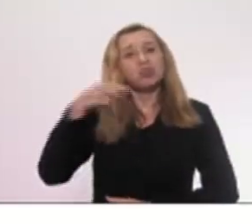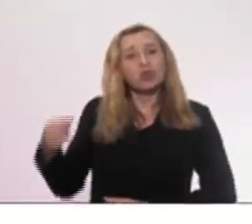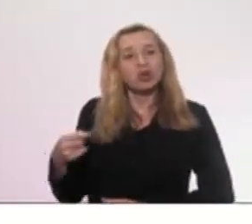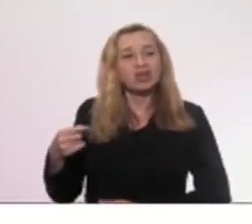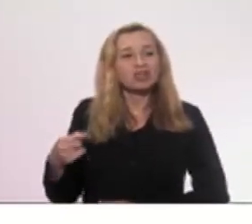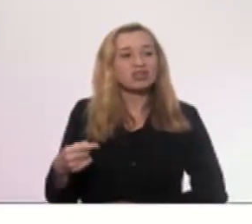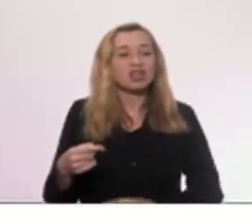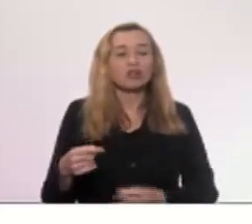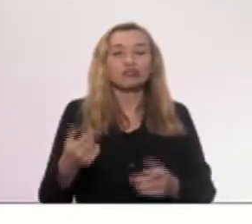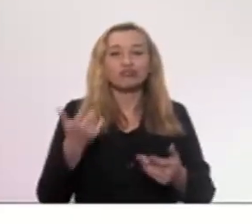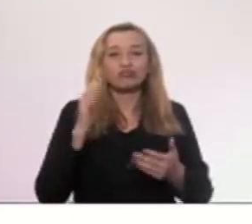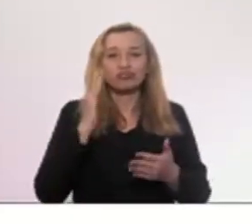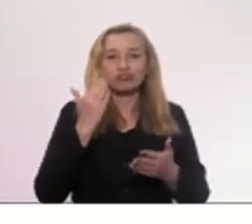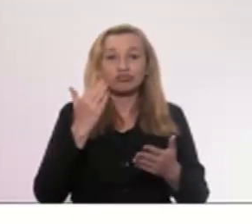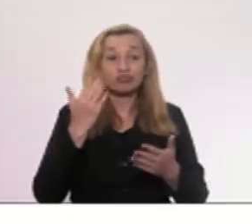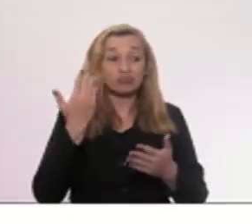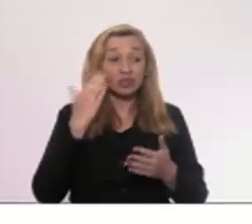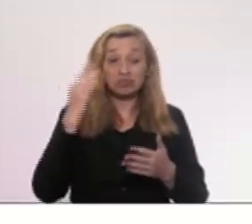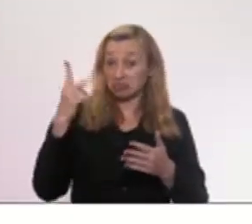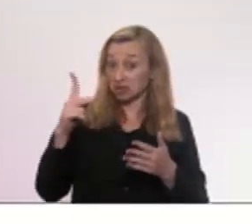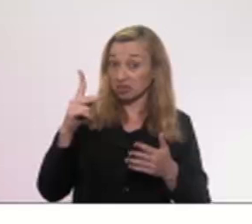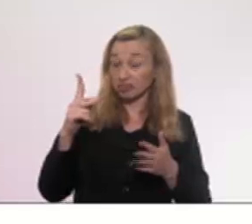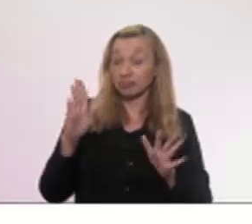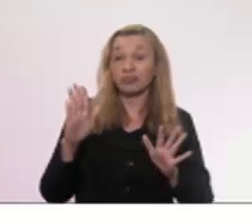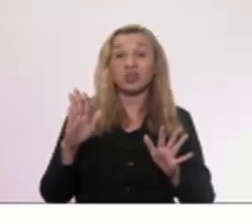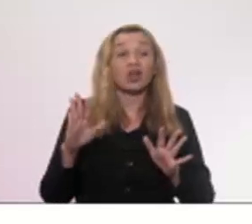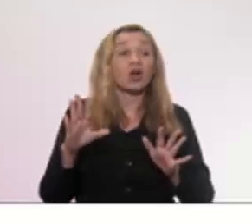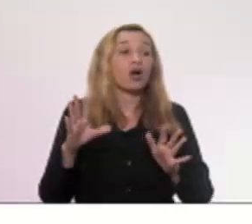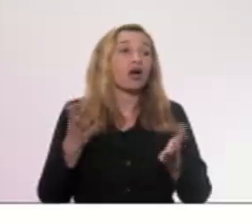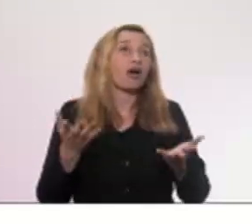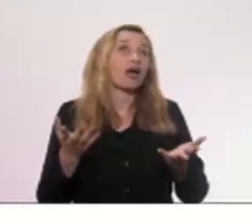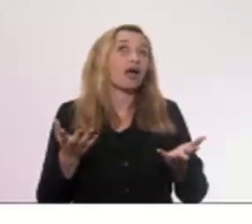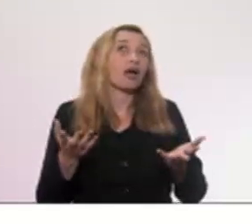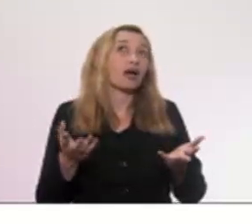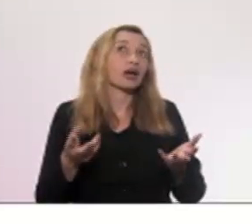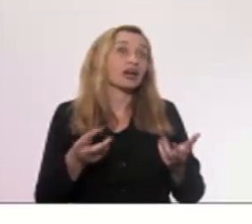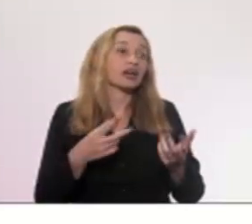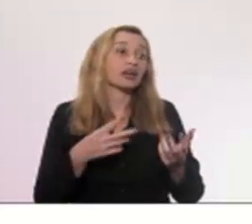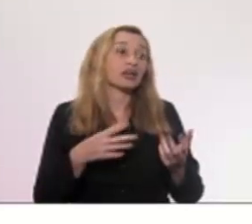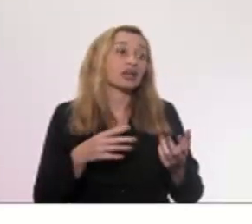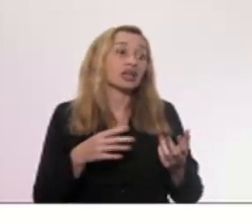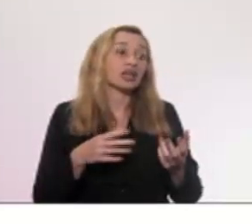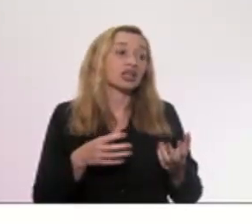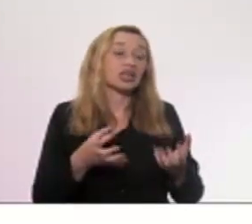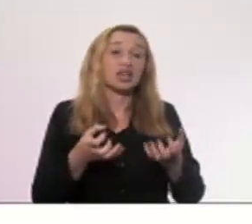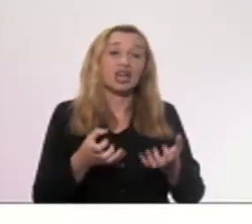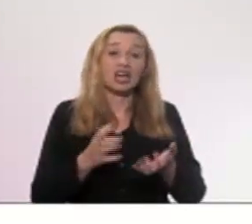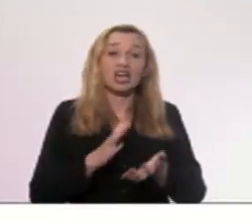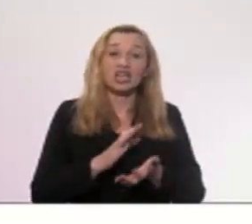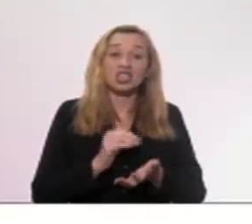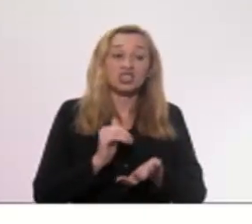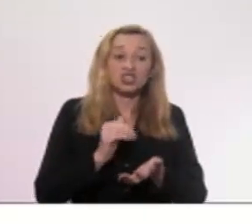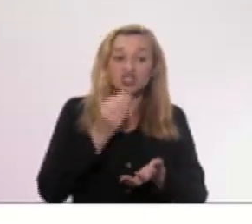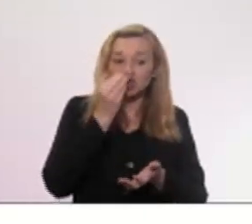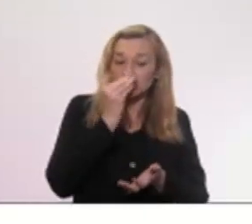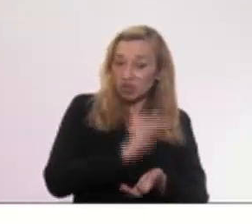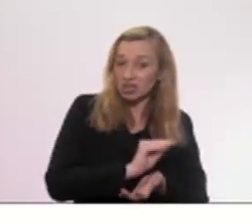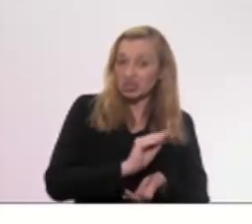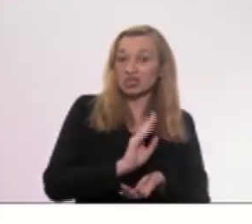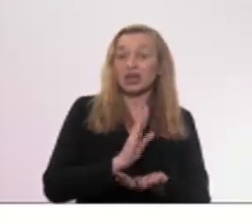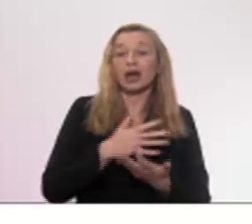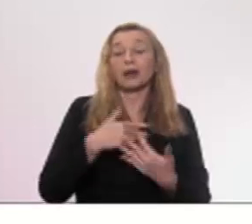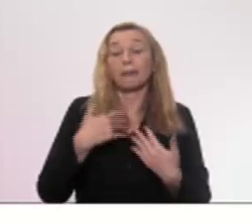uma concepção por parte do governo Bolsonaro, que é uma concepção que busca desqualificar, depreciar